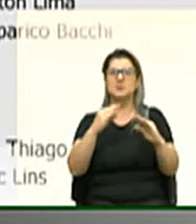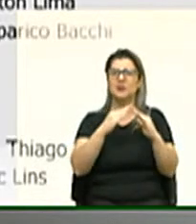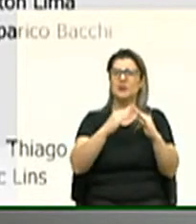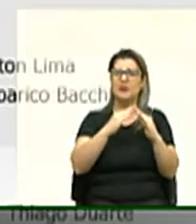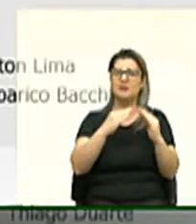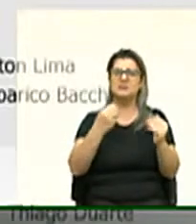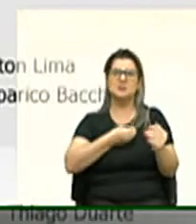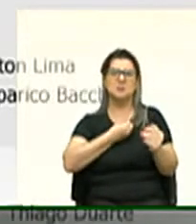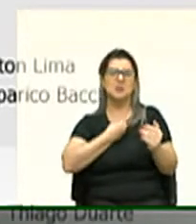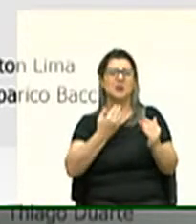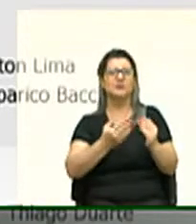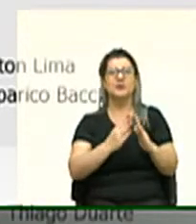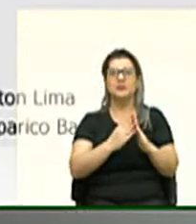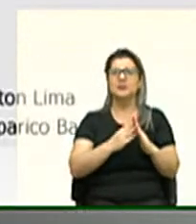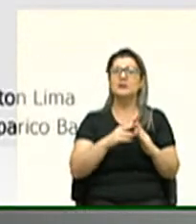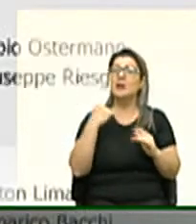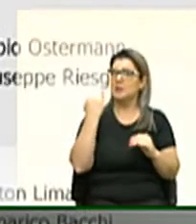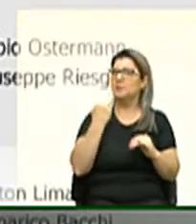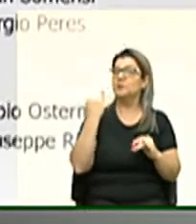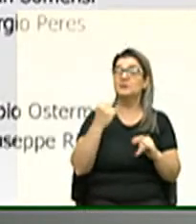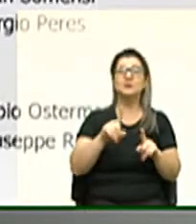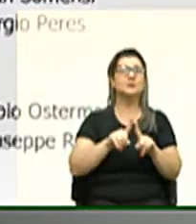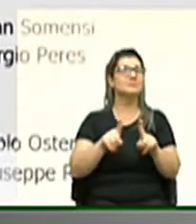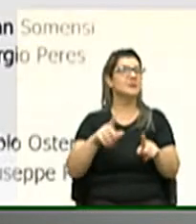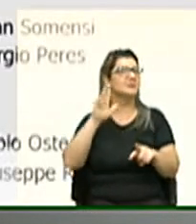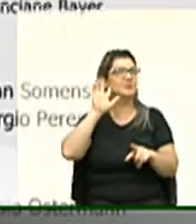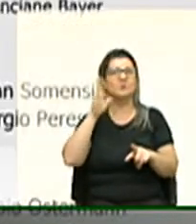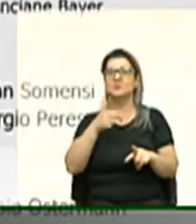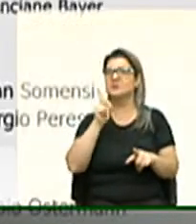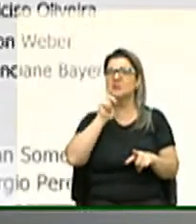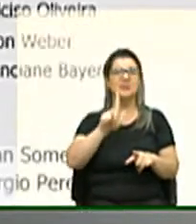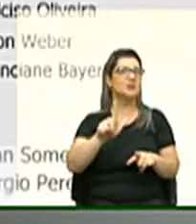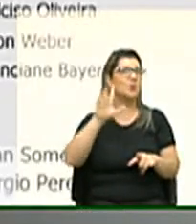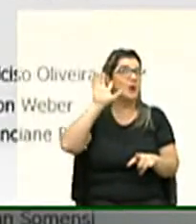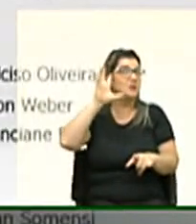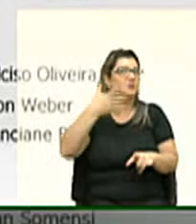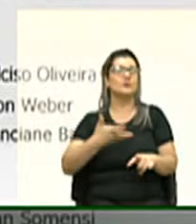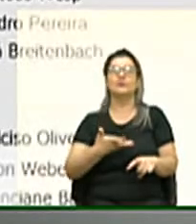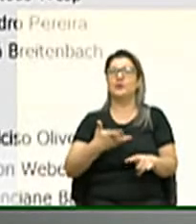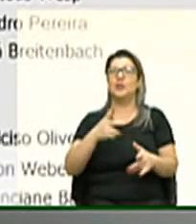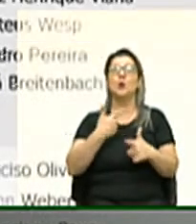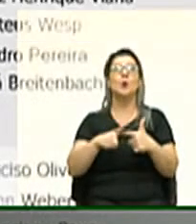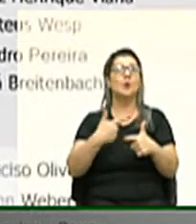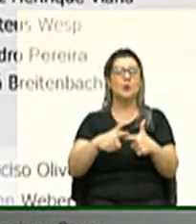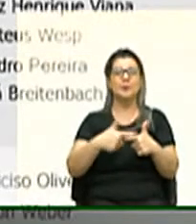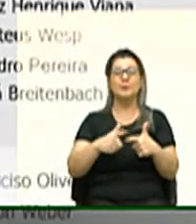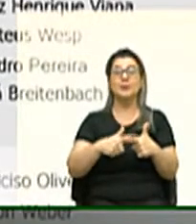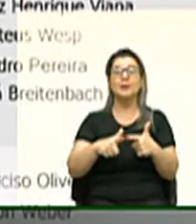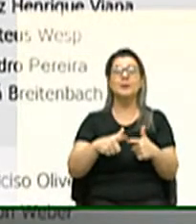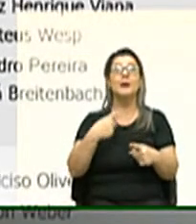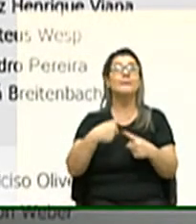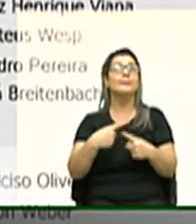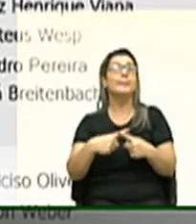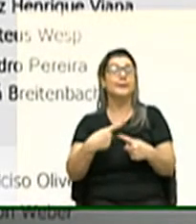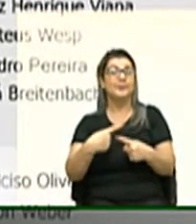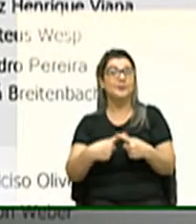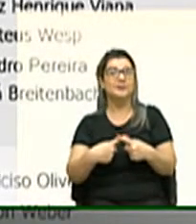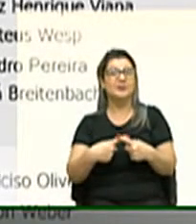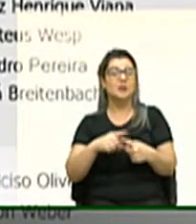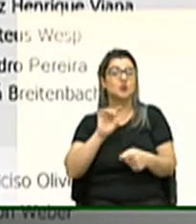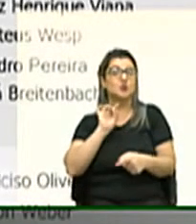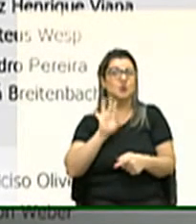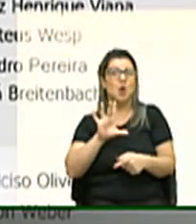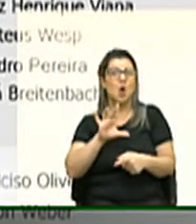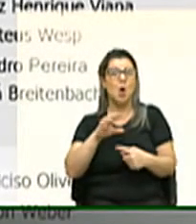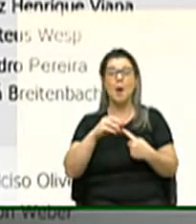conseguiu resolver o problema do déficit habitacional porque ele privilegiou as grandes empreiteiras